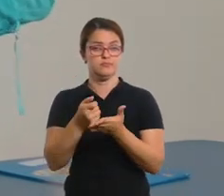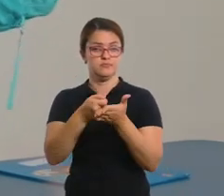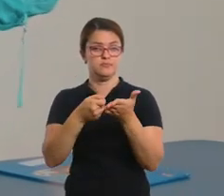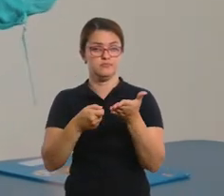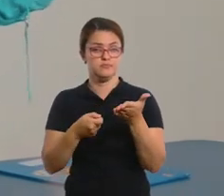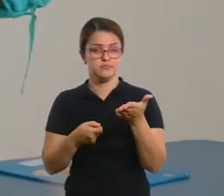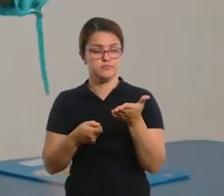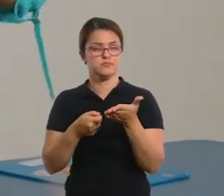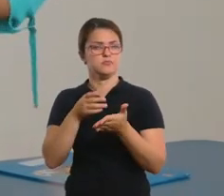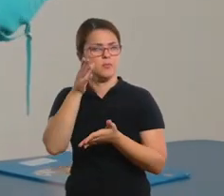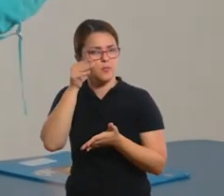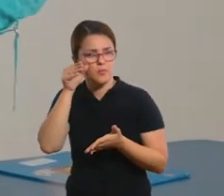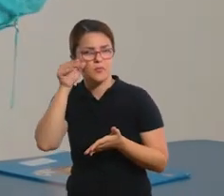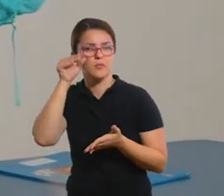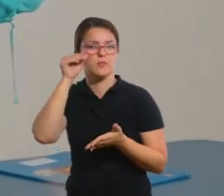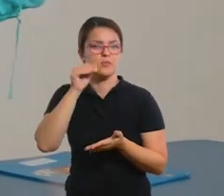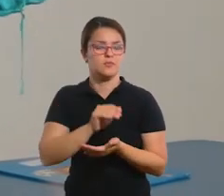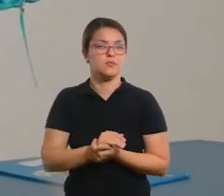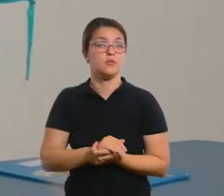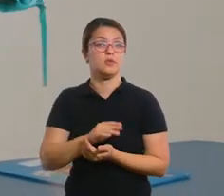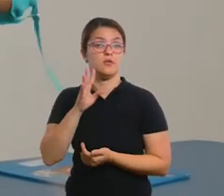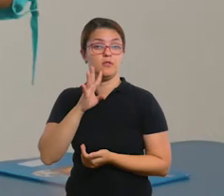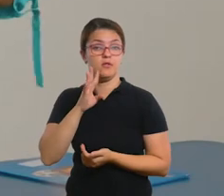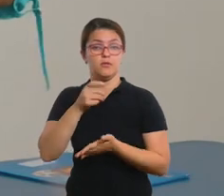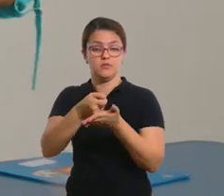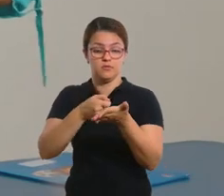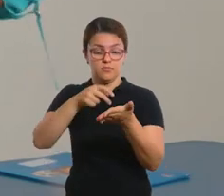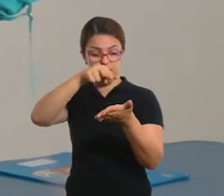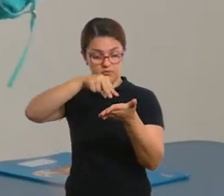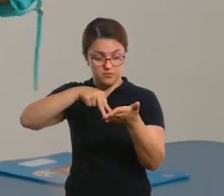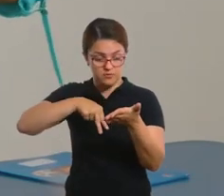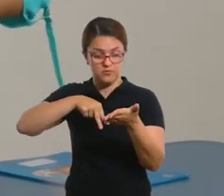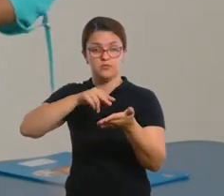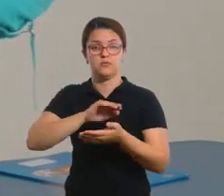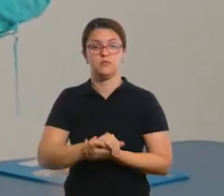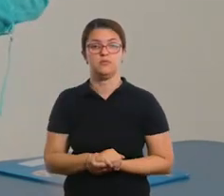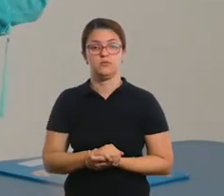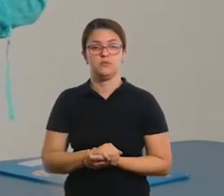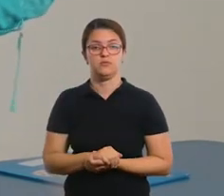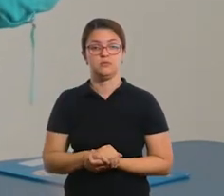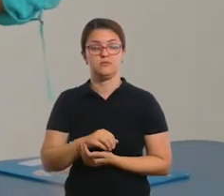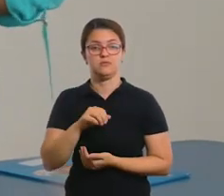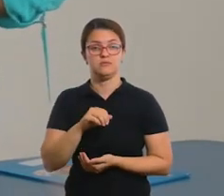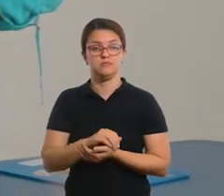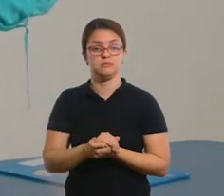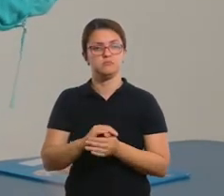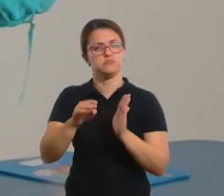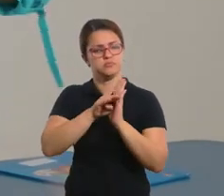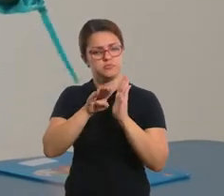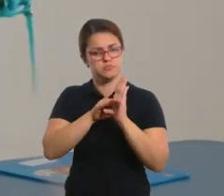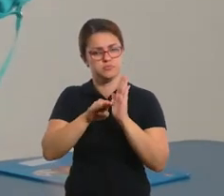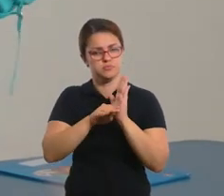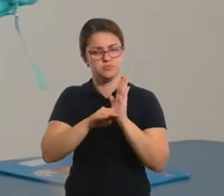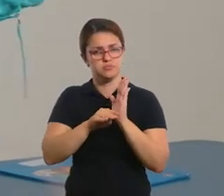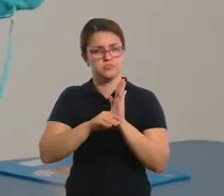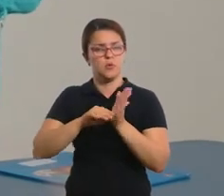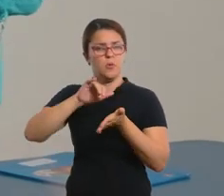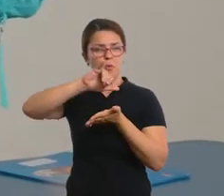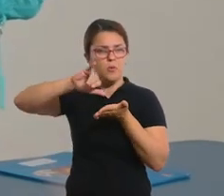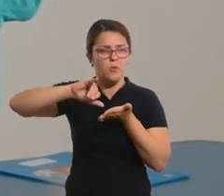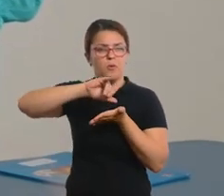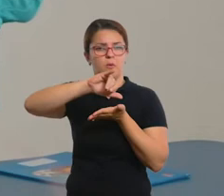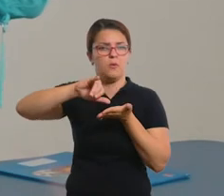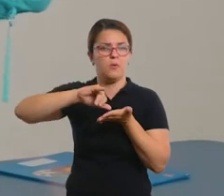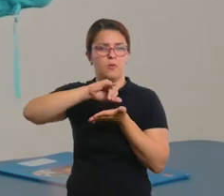descritivo da professora, bem interessante. É legal que você leia esse texto com a criança, né? Siga a proposta de recolher o